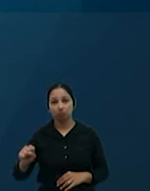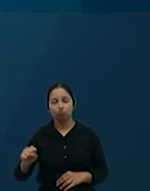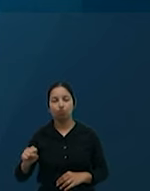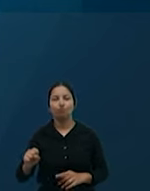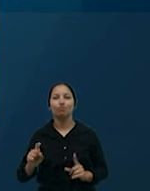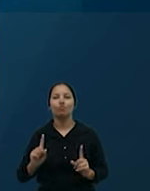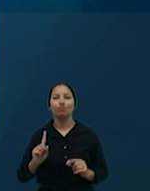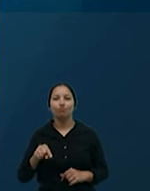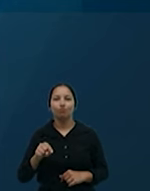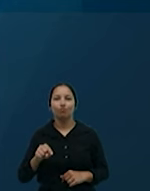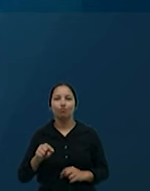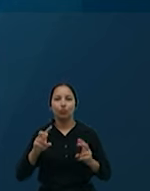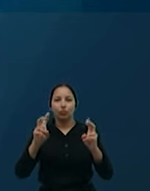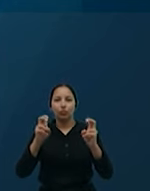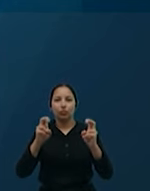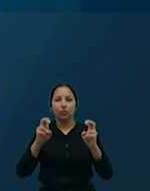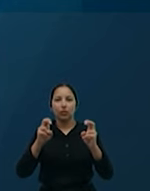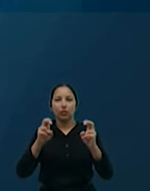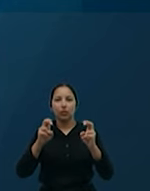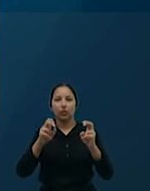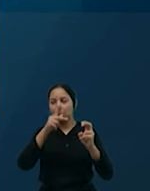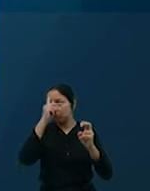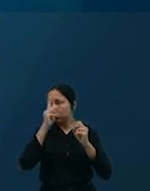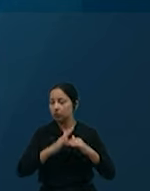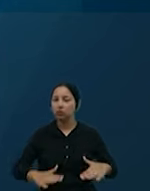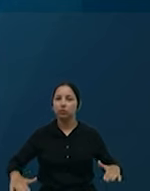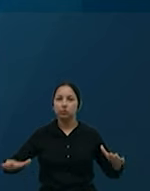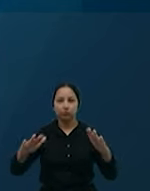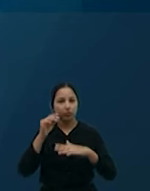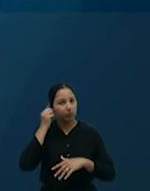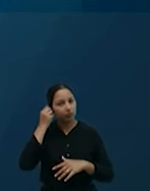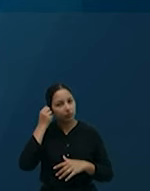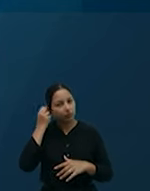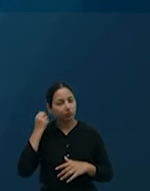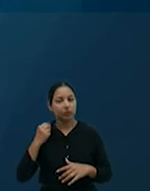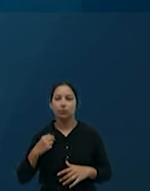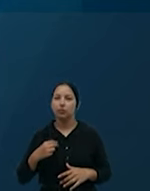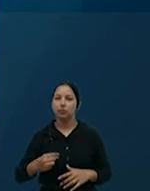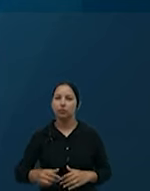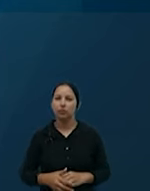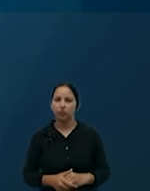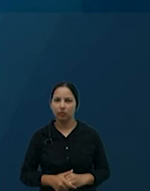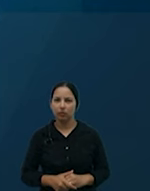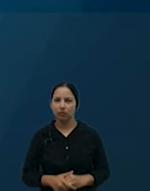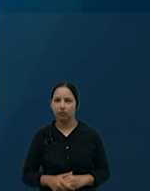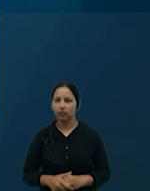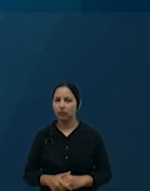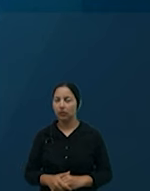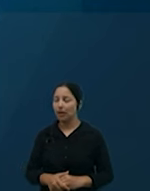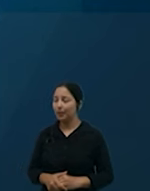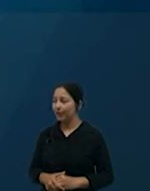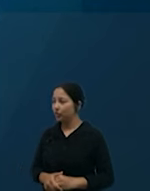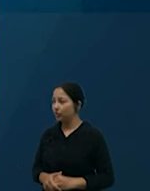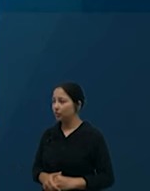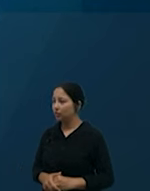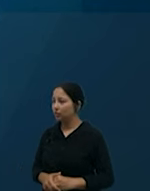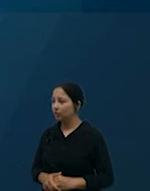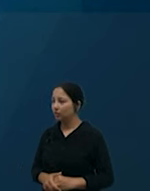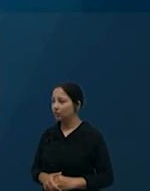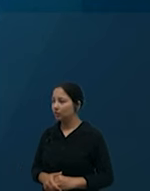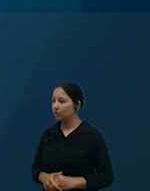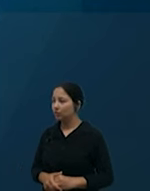geral 350 do Supremo Tribunal Federal, que, ao analisar a questão da obrigatoriedade ou não do prévio requerimento